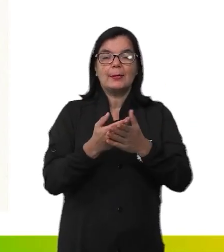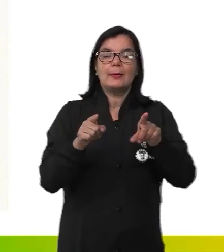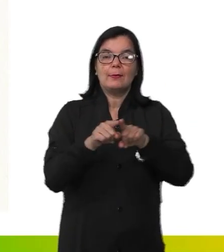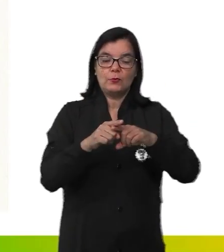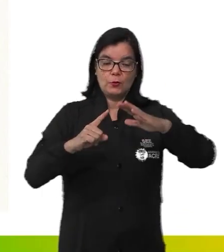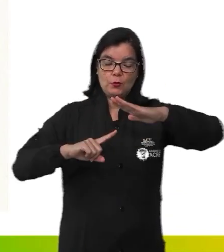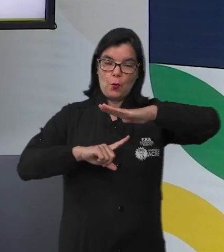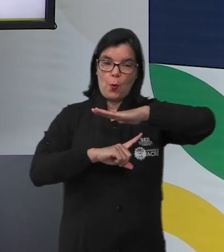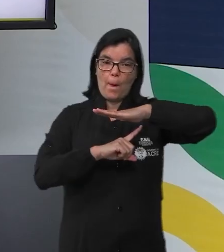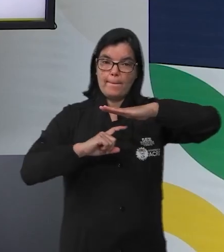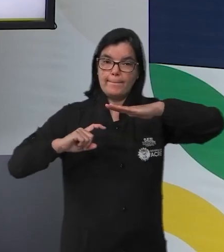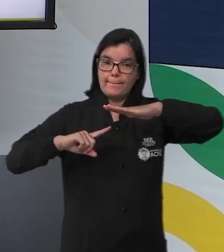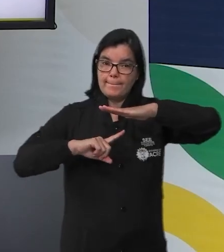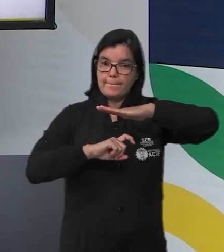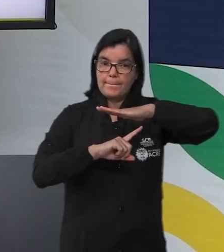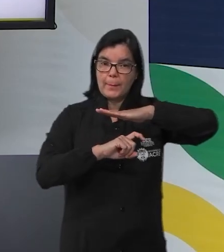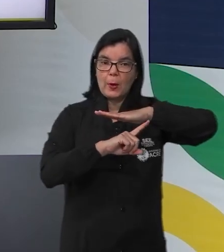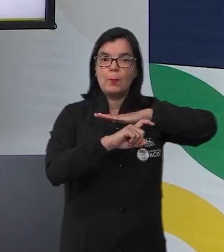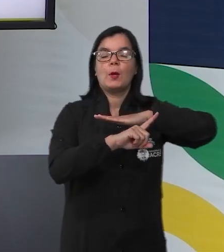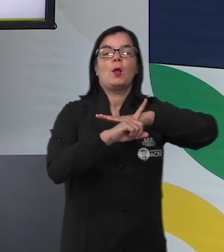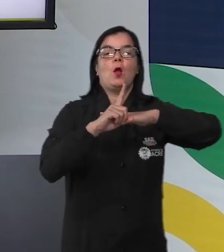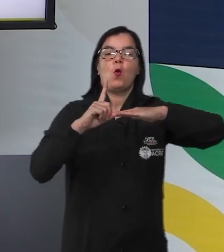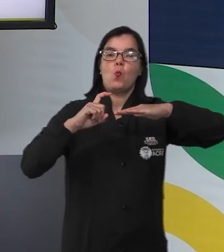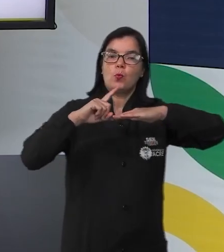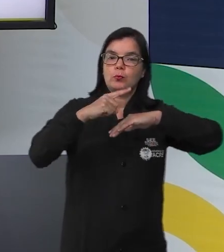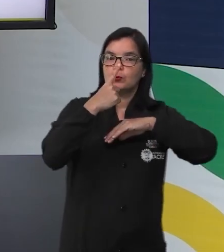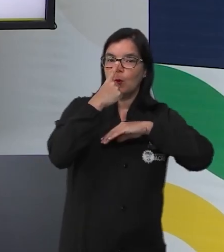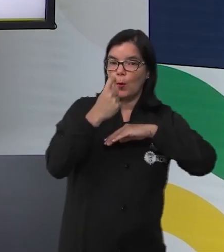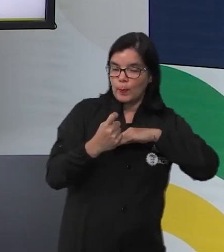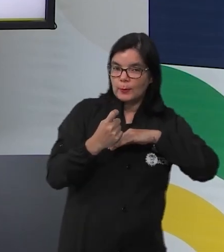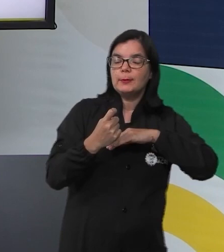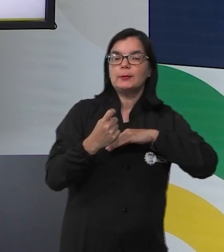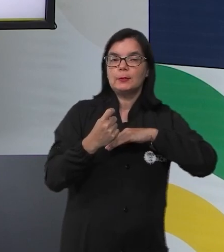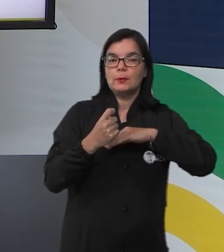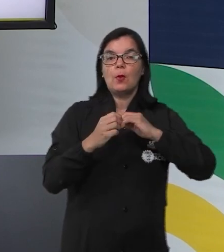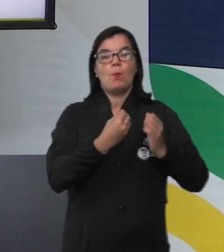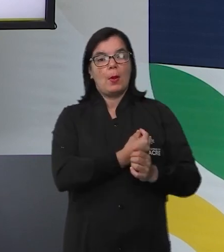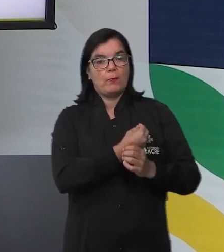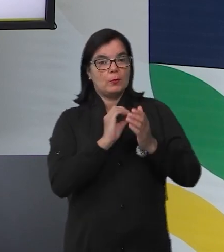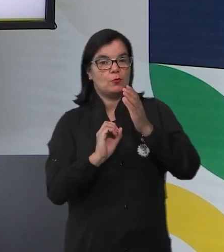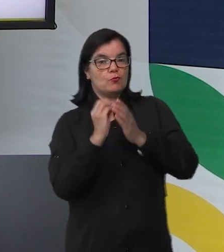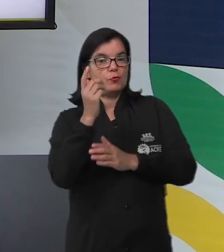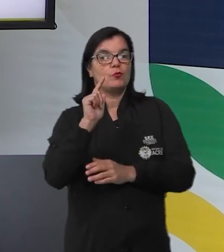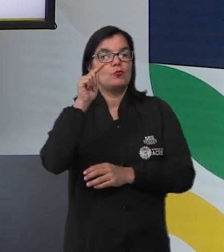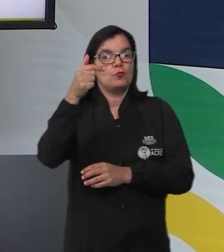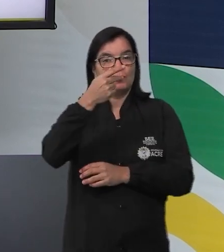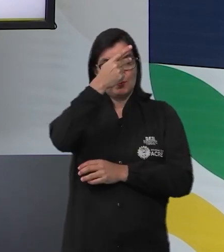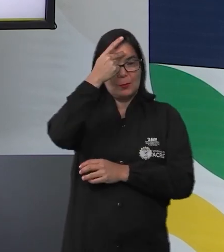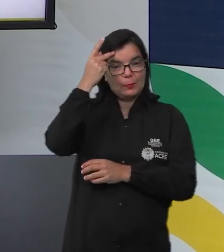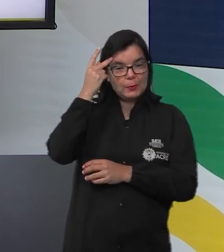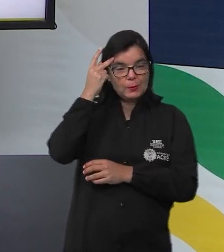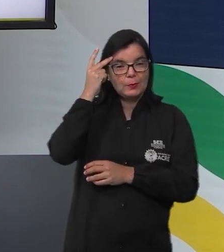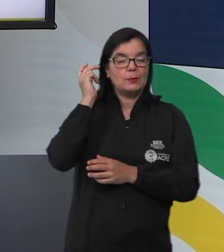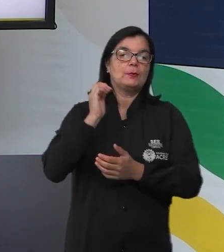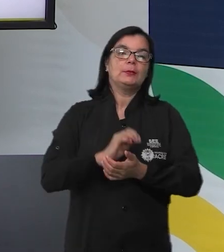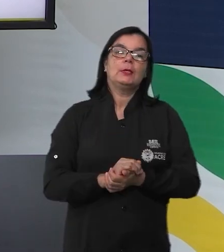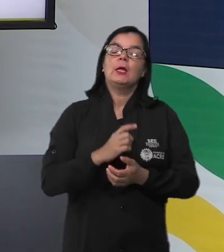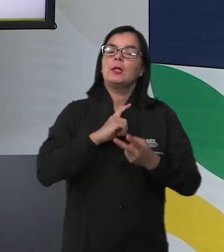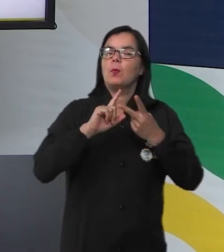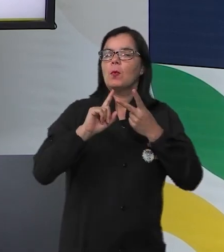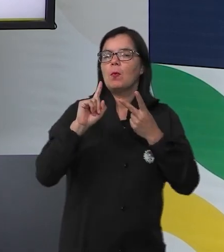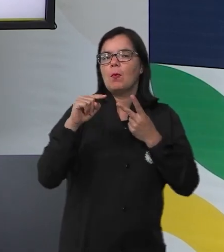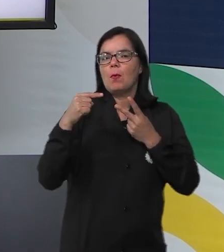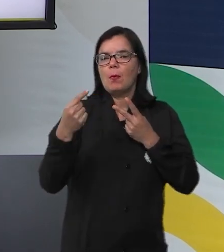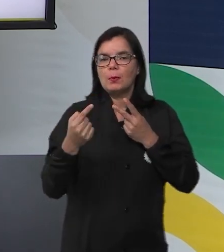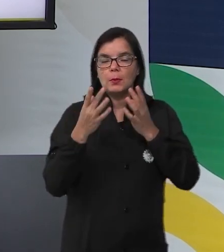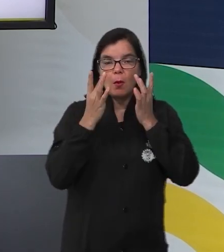biogênese e biogênese. Quem era aceita? A biogênese, que uma vida surgia de um ser inanimado. Tivemos